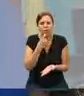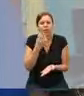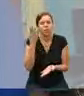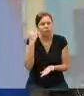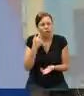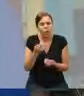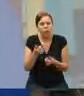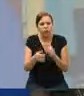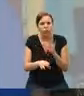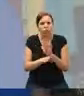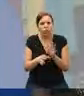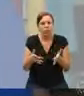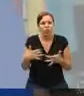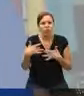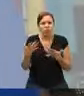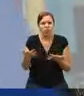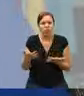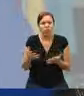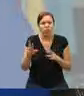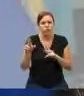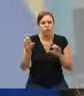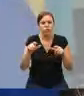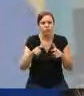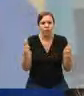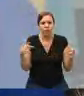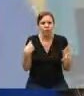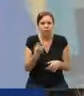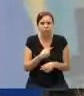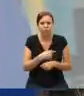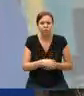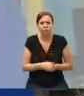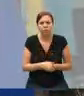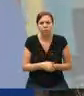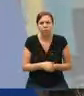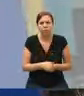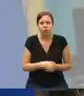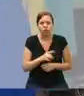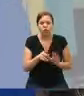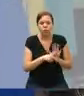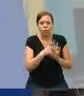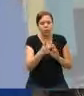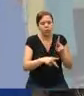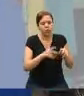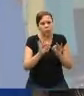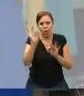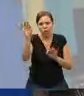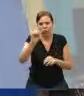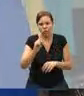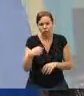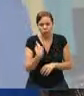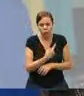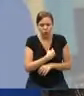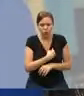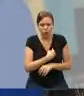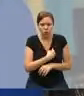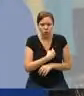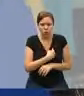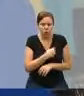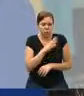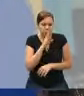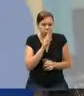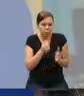diferença maior é para nós, não é para eles que estão lá longe, porque nós somos anônimos para eles, né? Mas